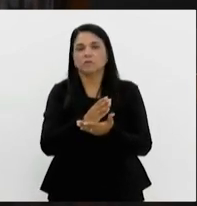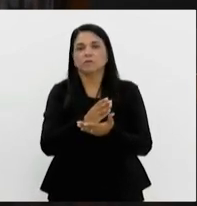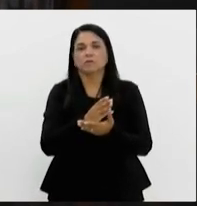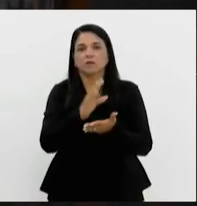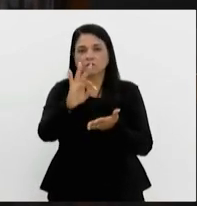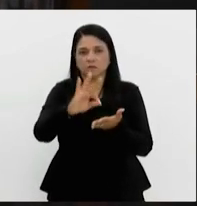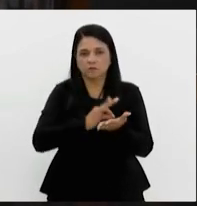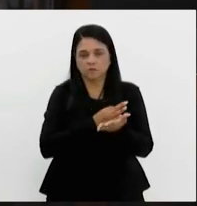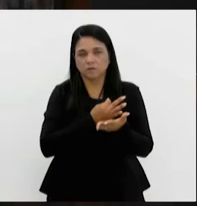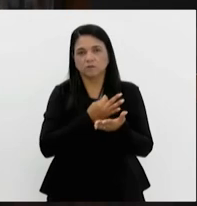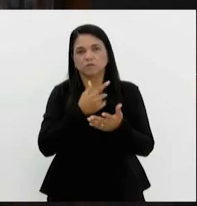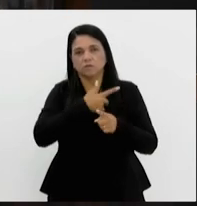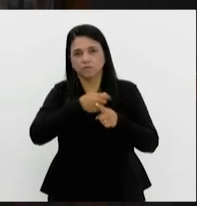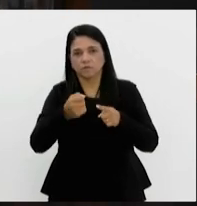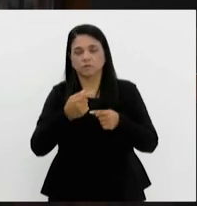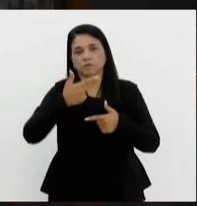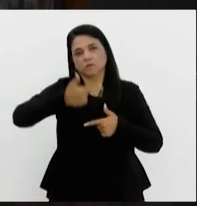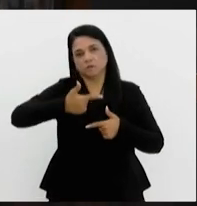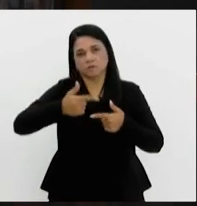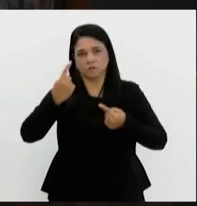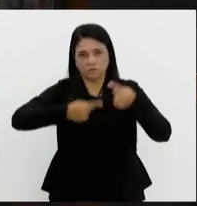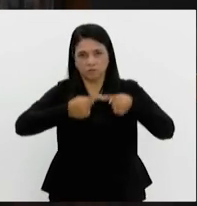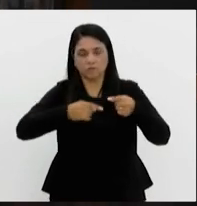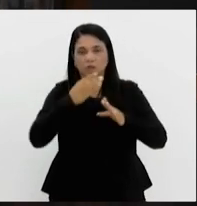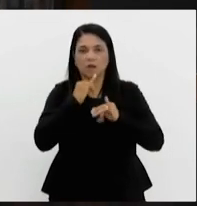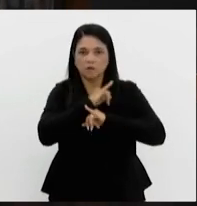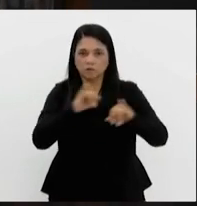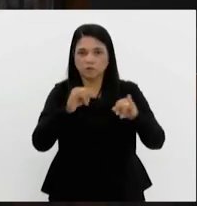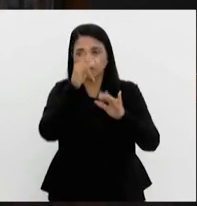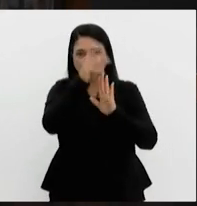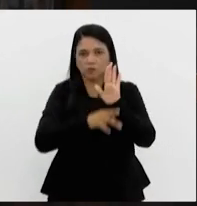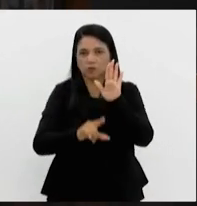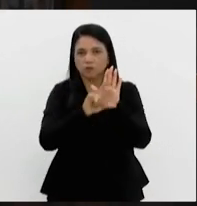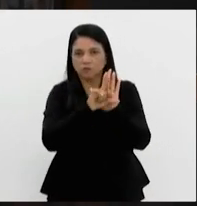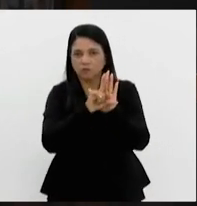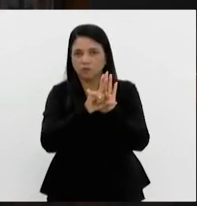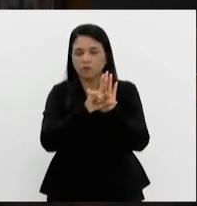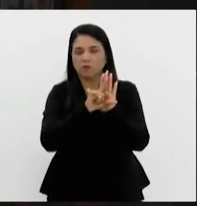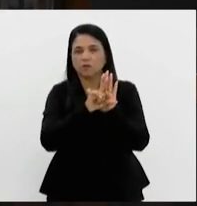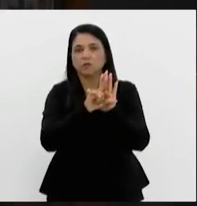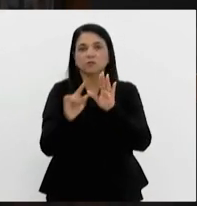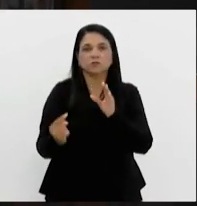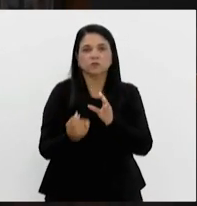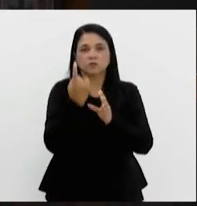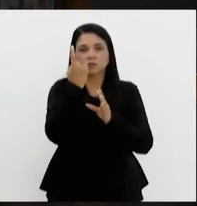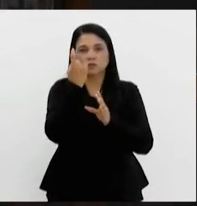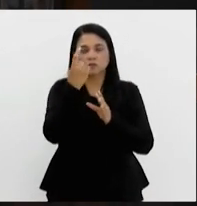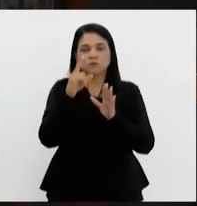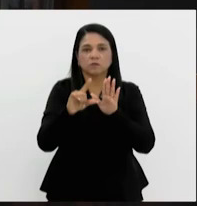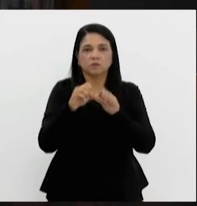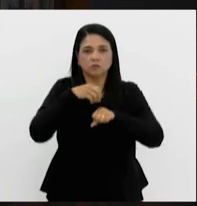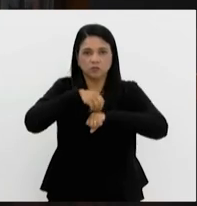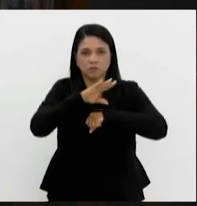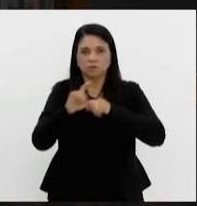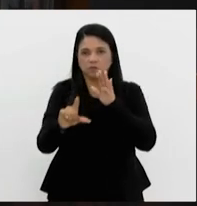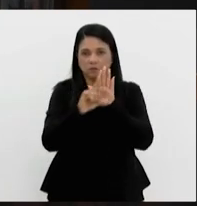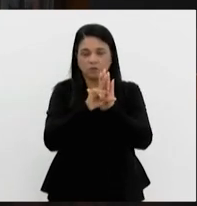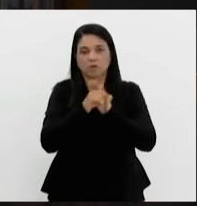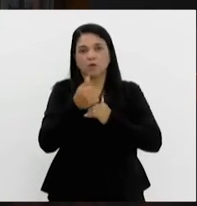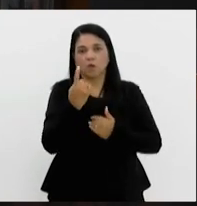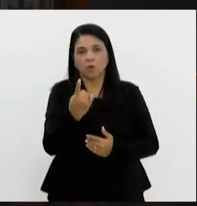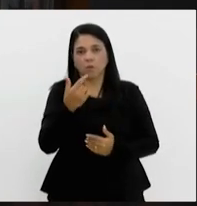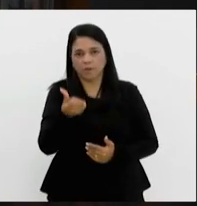a redação do vencido para a segunda discussão. Anuncio. Em discussão única, indicação legislativa número